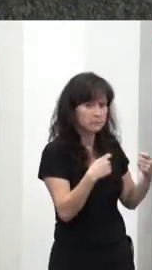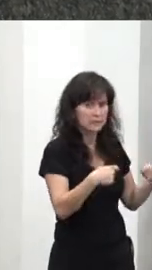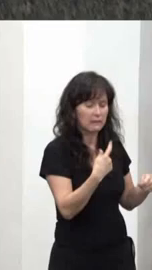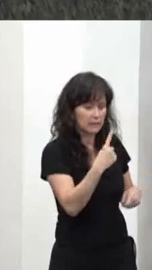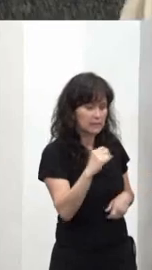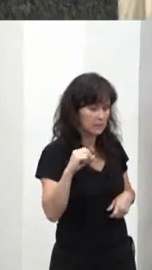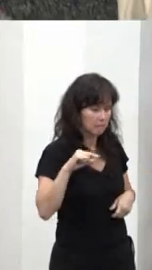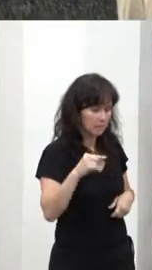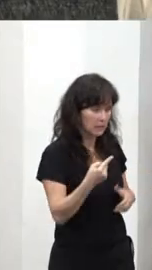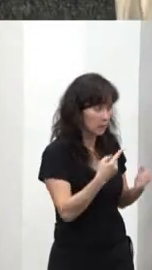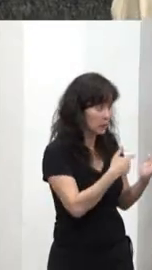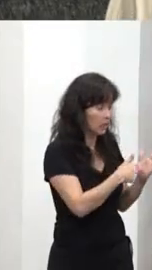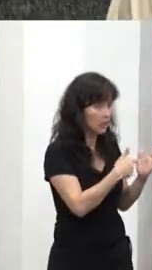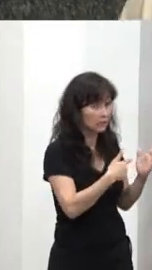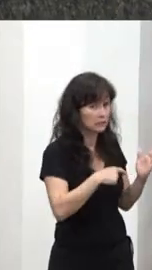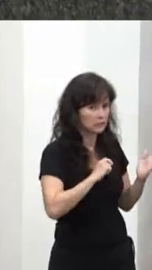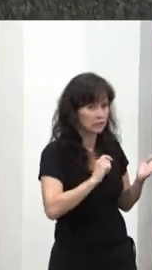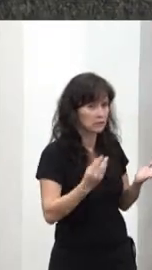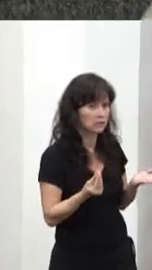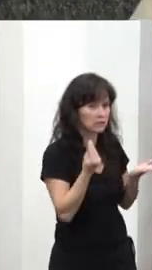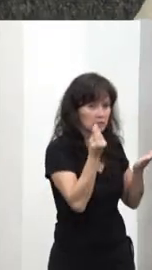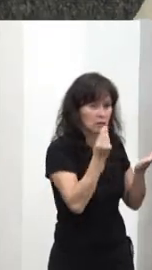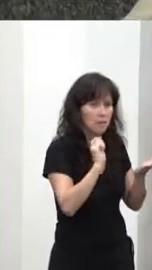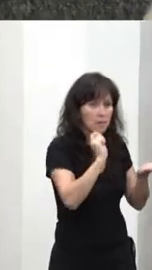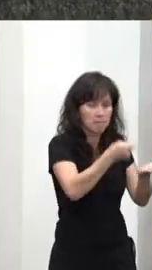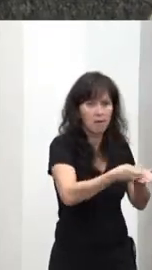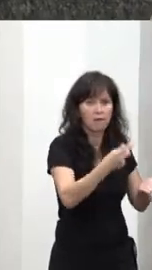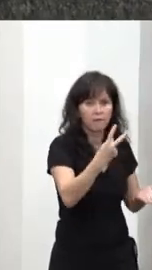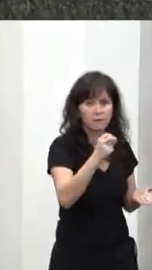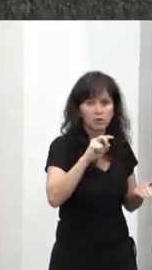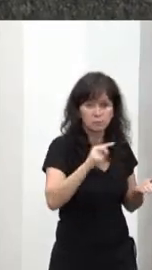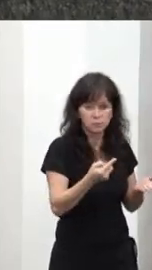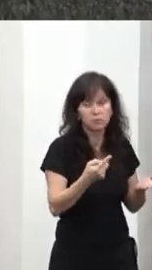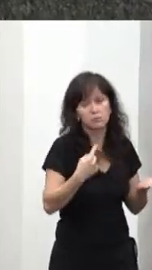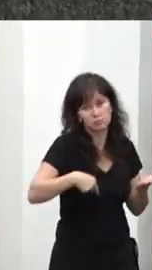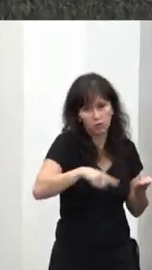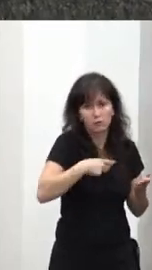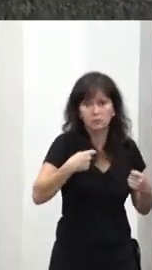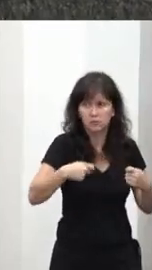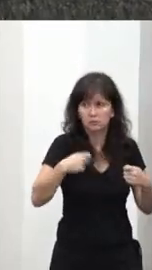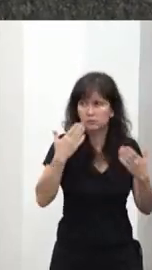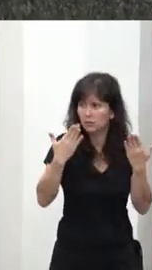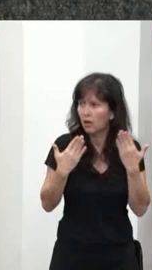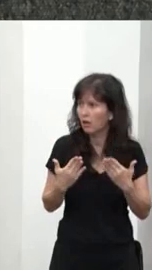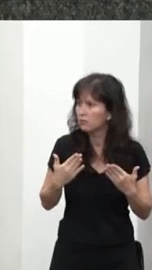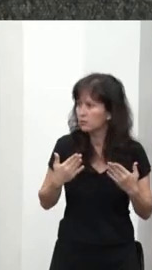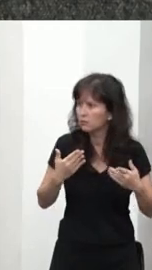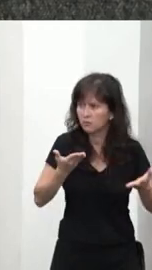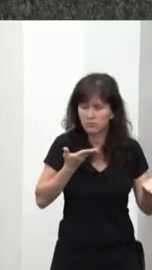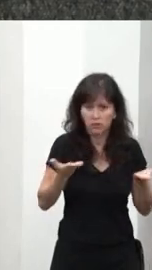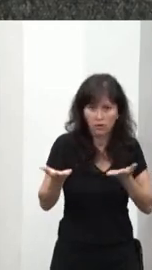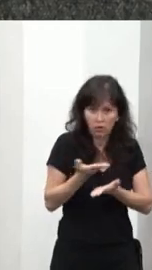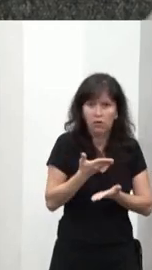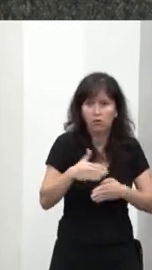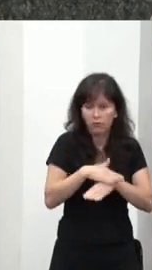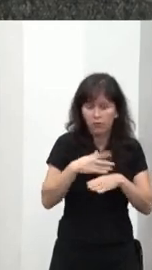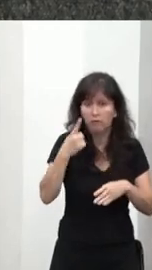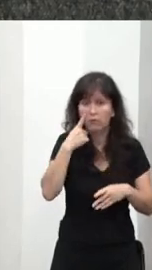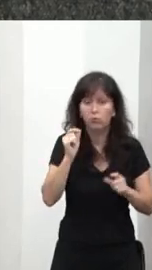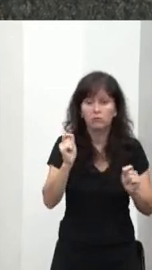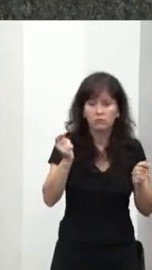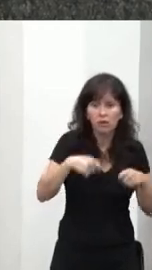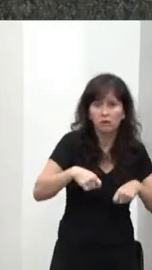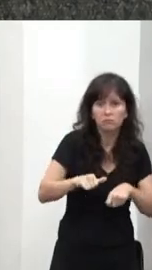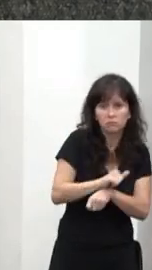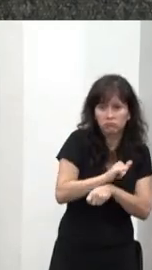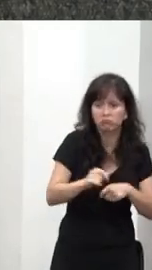de ver fazer esse intercâmbio aí legislativo né ver o que precisa ser para isso o da